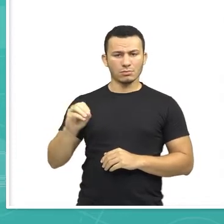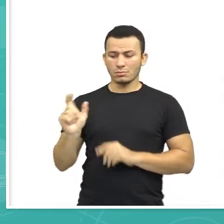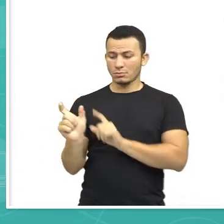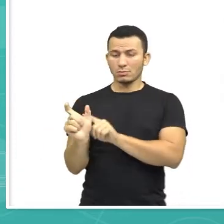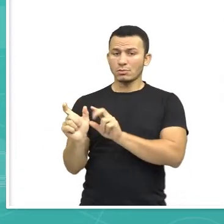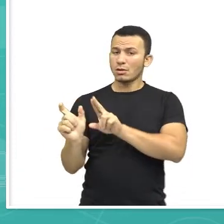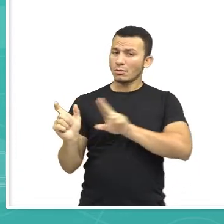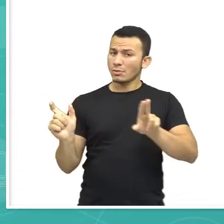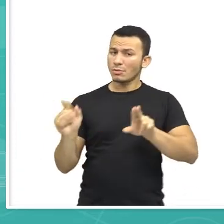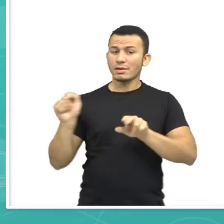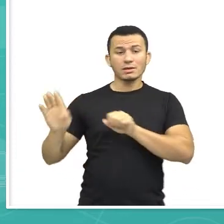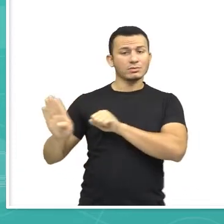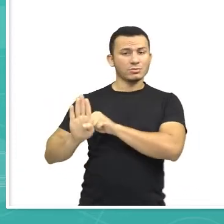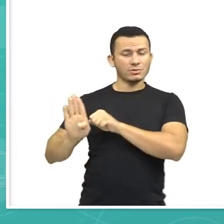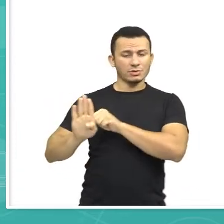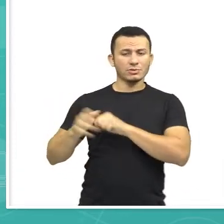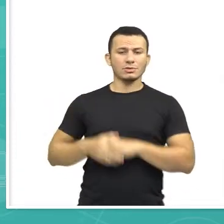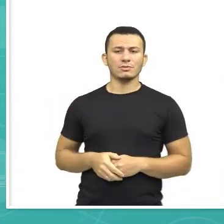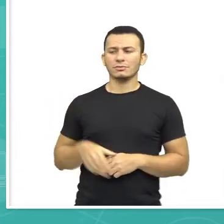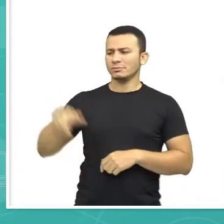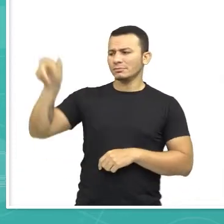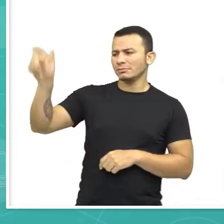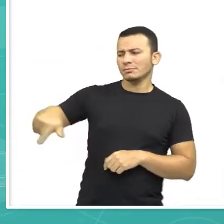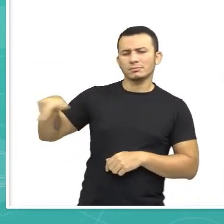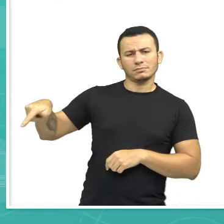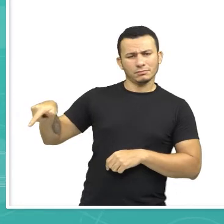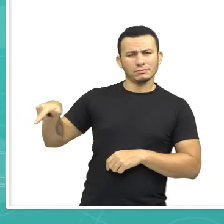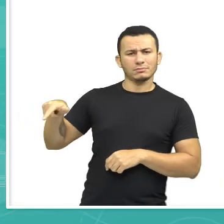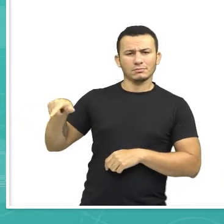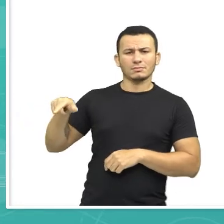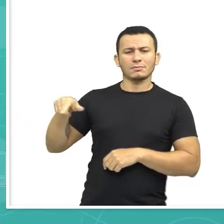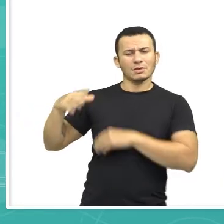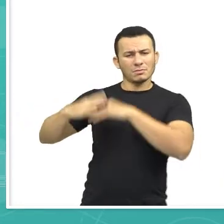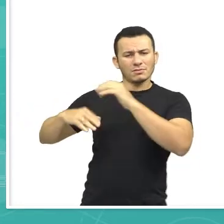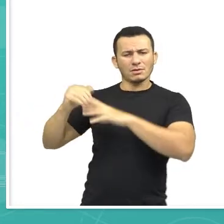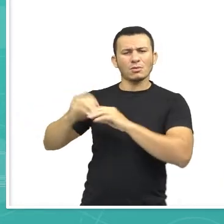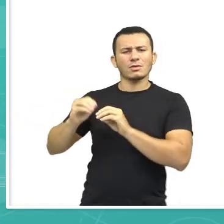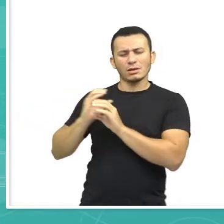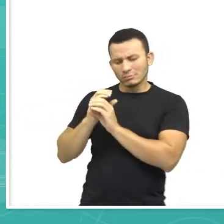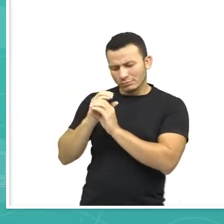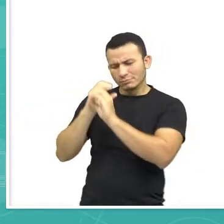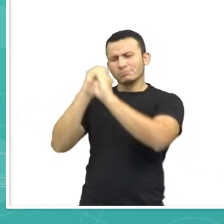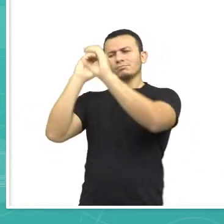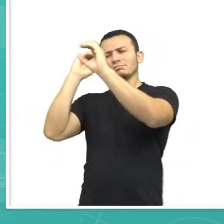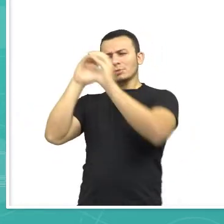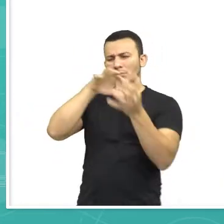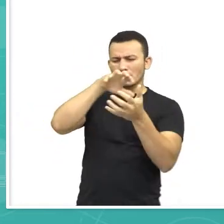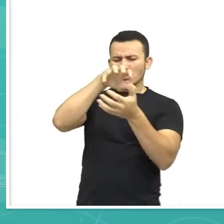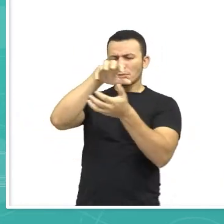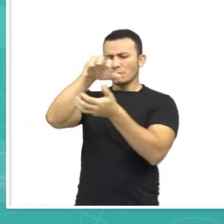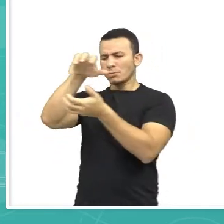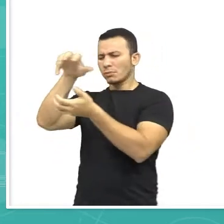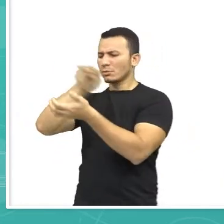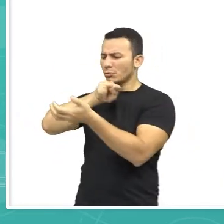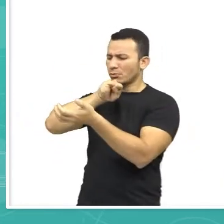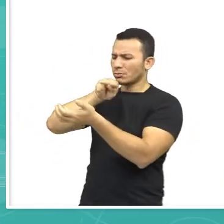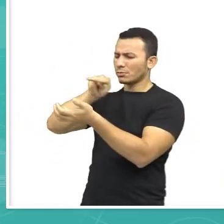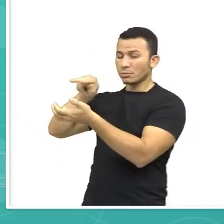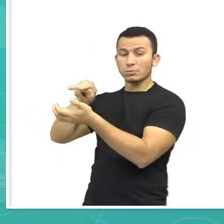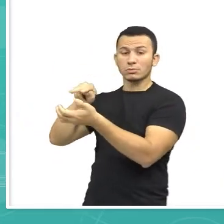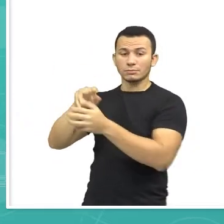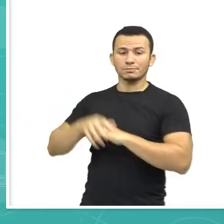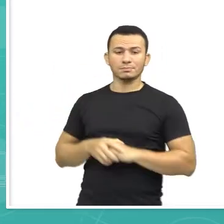só, presta atenção. O astrônomo observa os planetas. Eles, olha só, temos